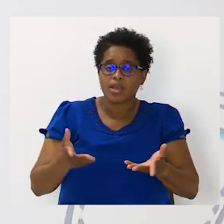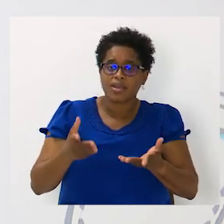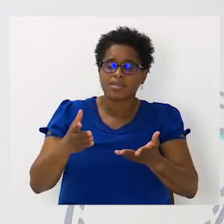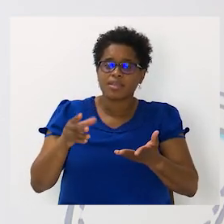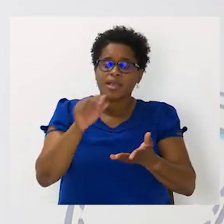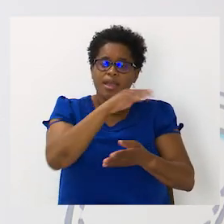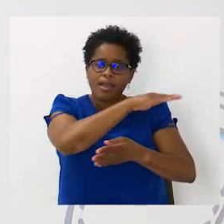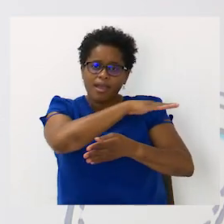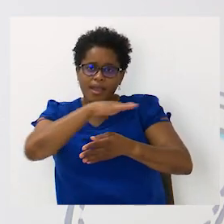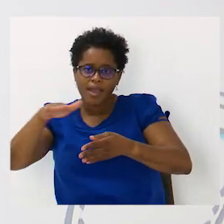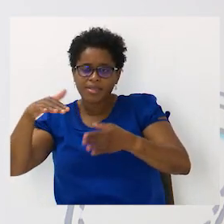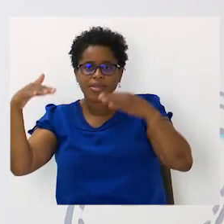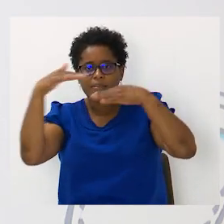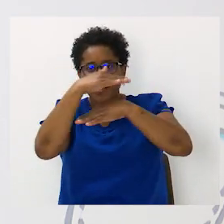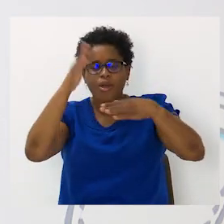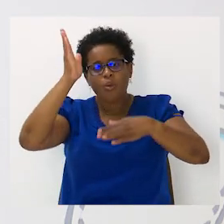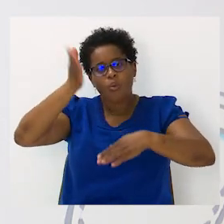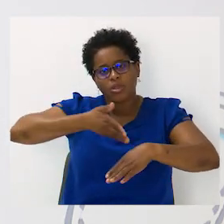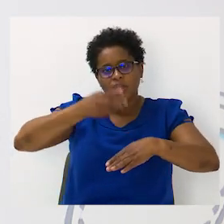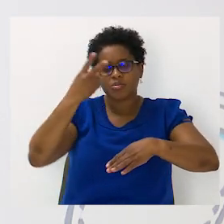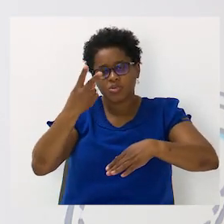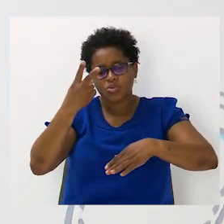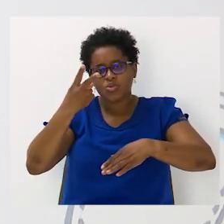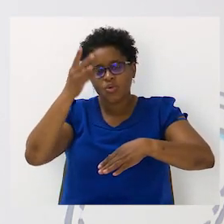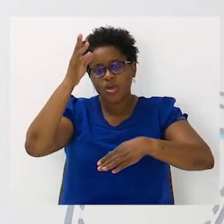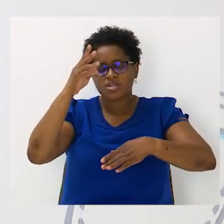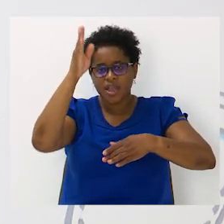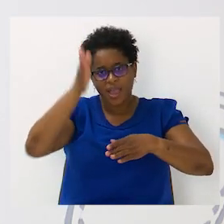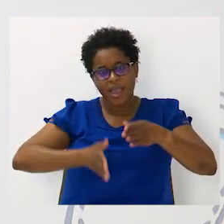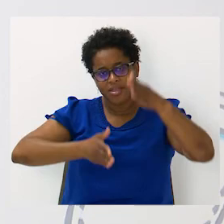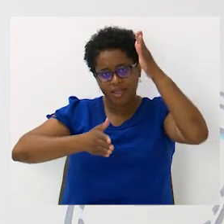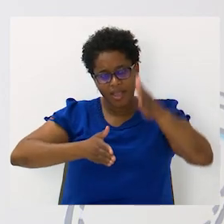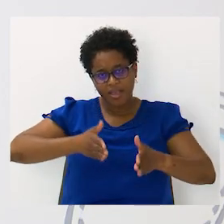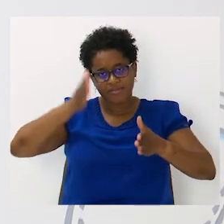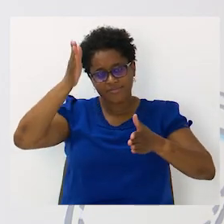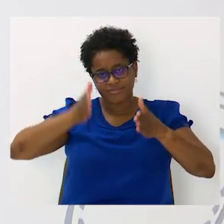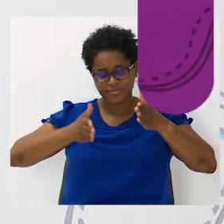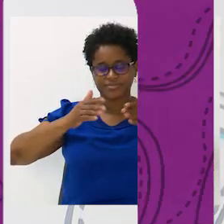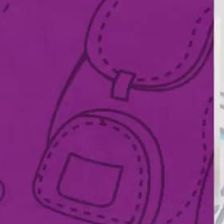Retas paralelas cortadas por duas retas transversais.